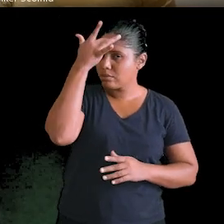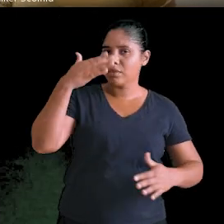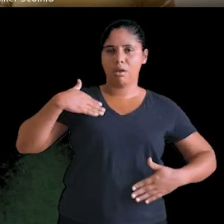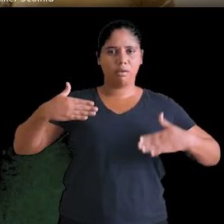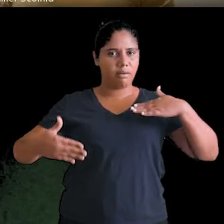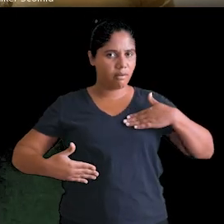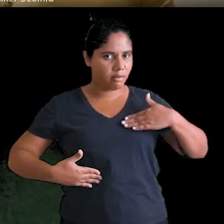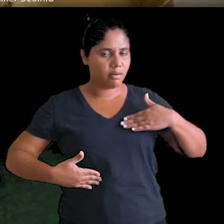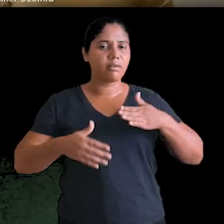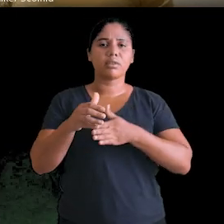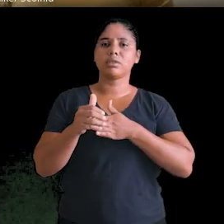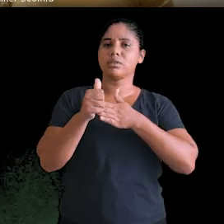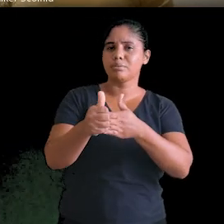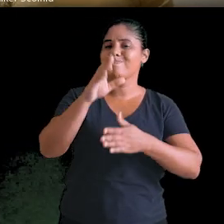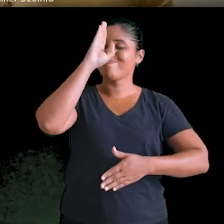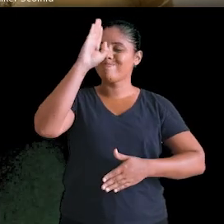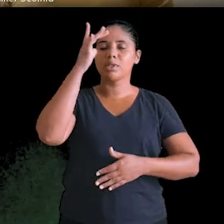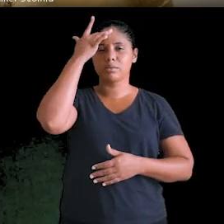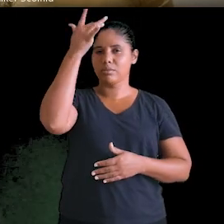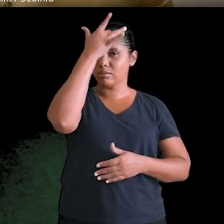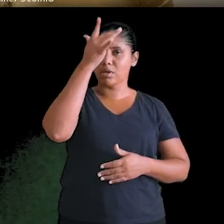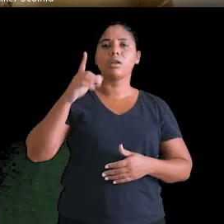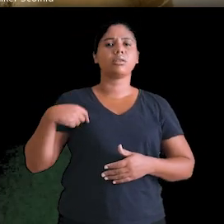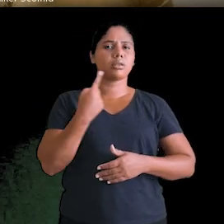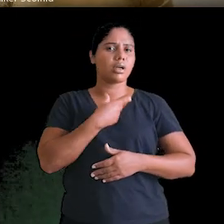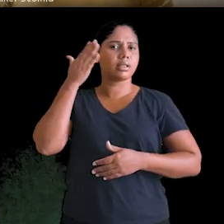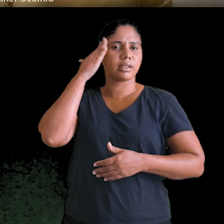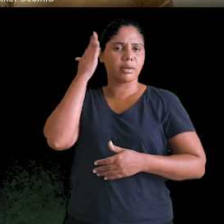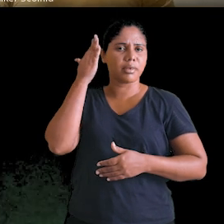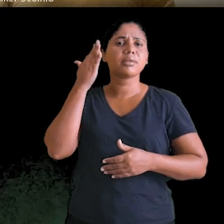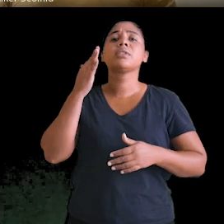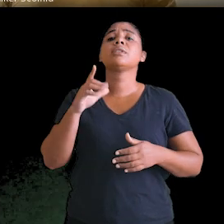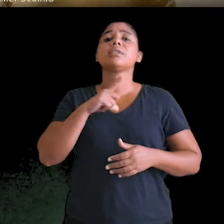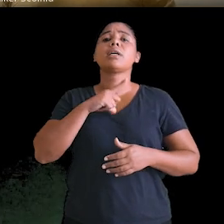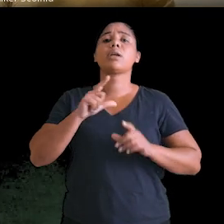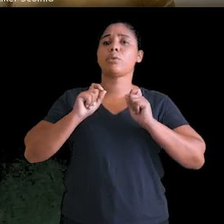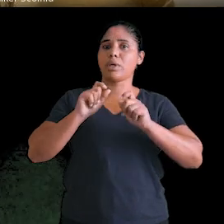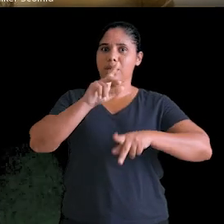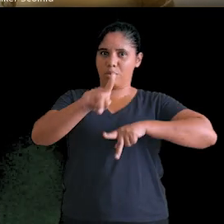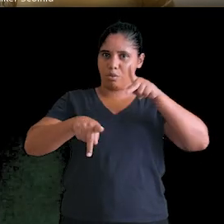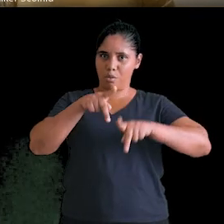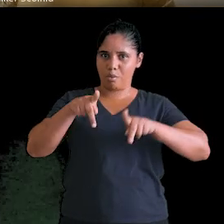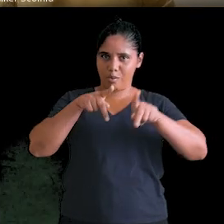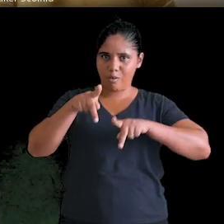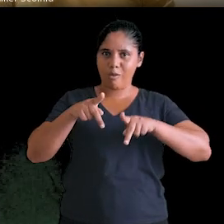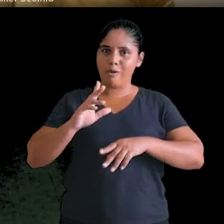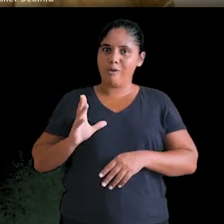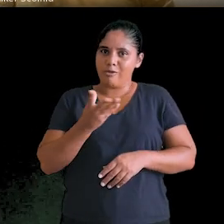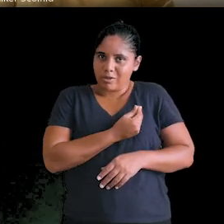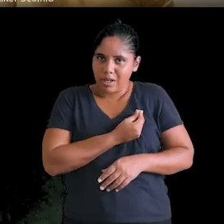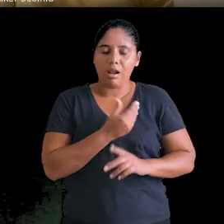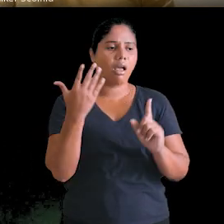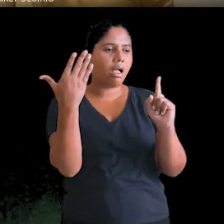física, principalmente da saúde mental, porque é sabido por todos nós que existe um processo de invisibilidade da população trans. E quando esse homem